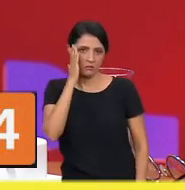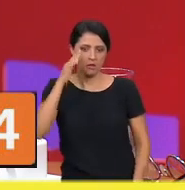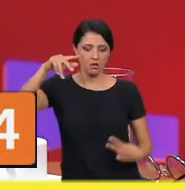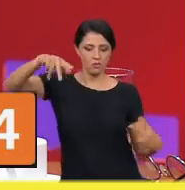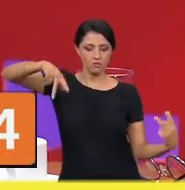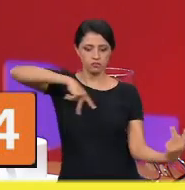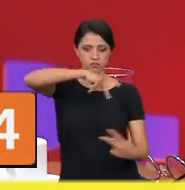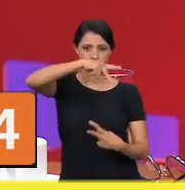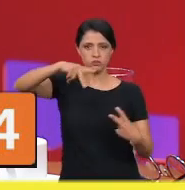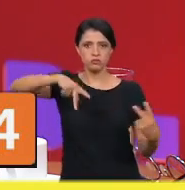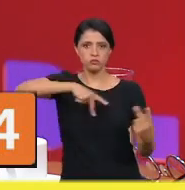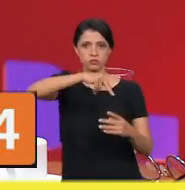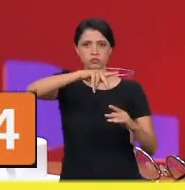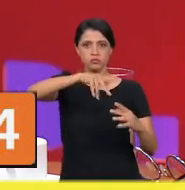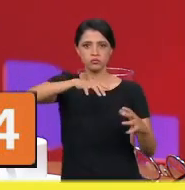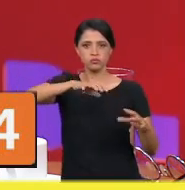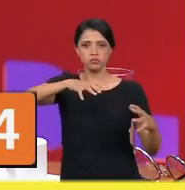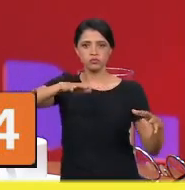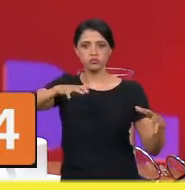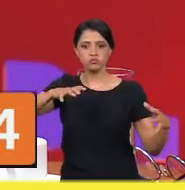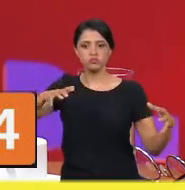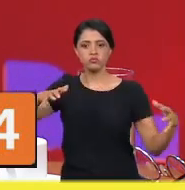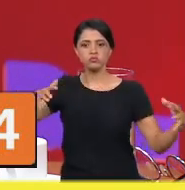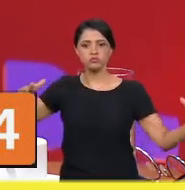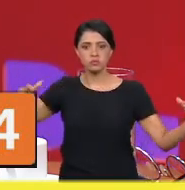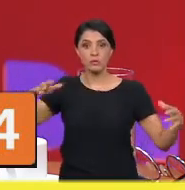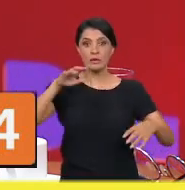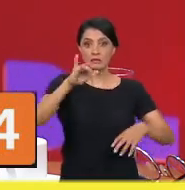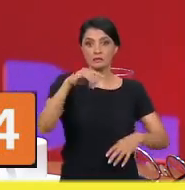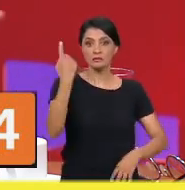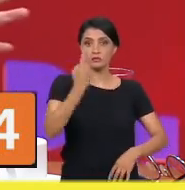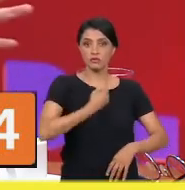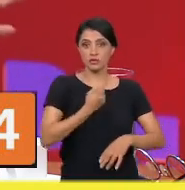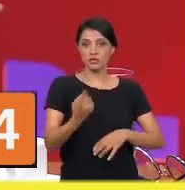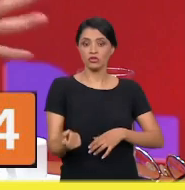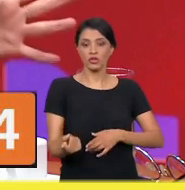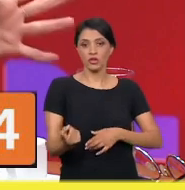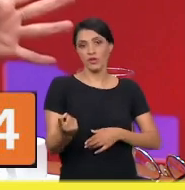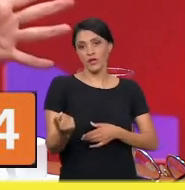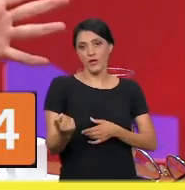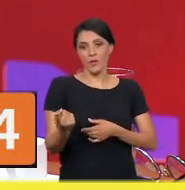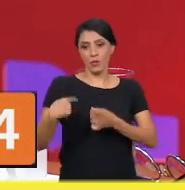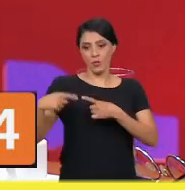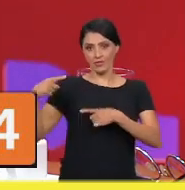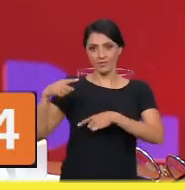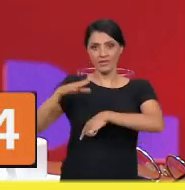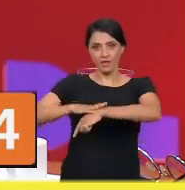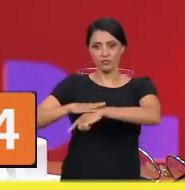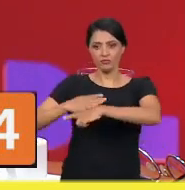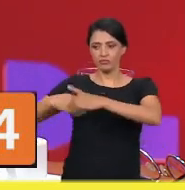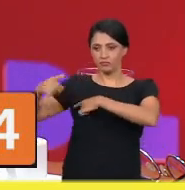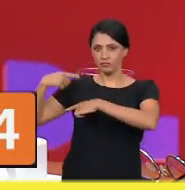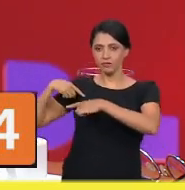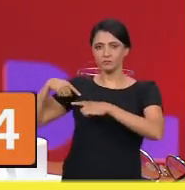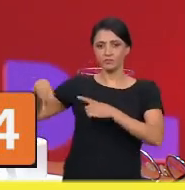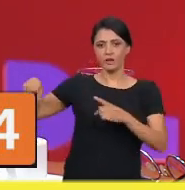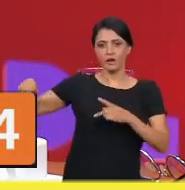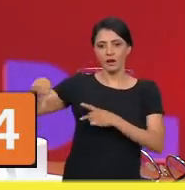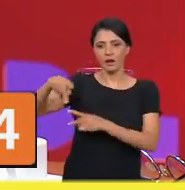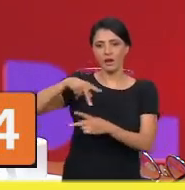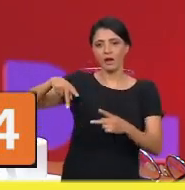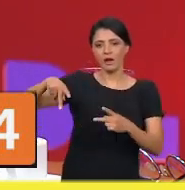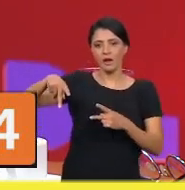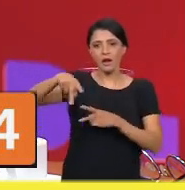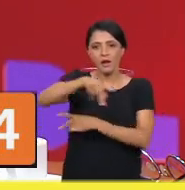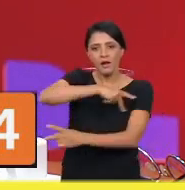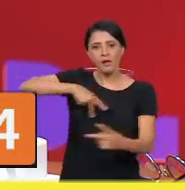está se expandindo. Tá. Então, se nós voltarmos para trás no tempo, o universo era cada vez menor e